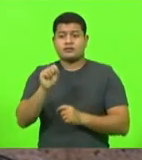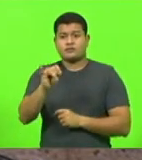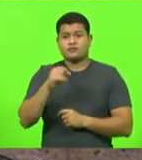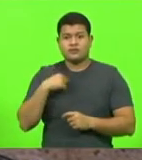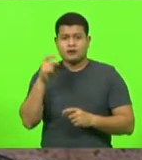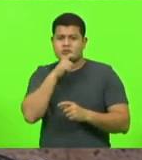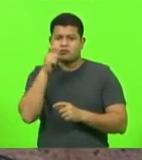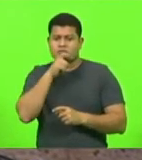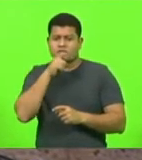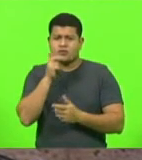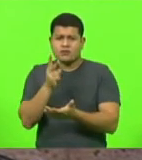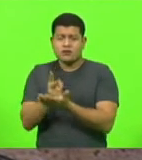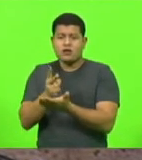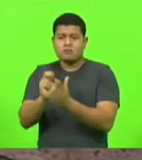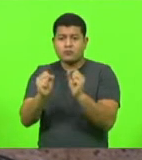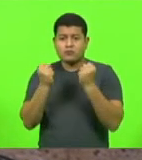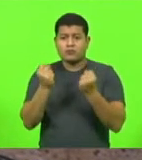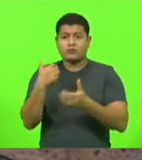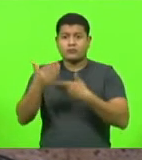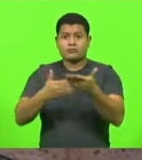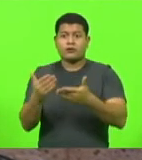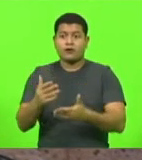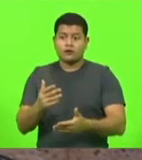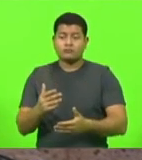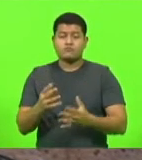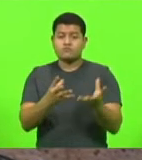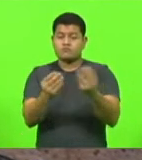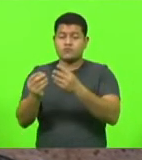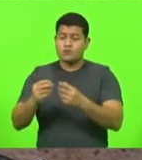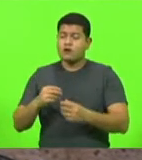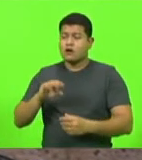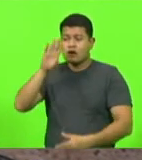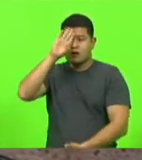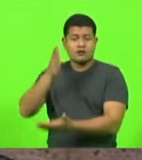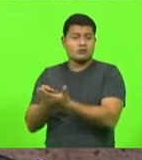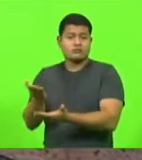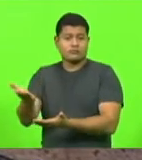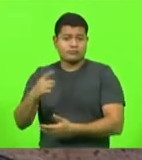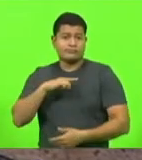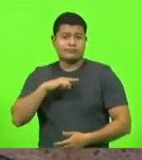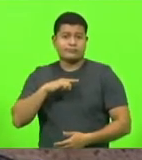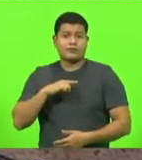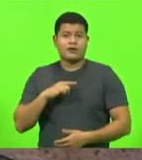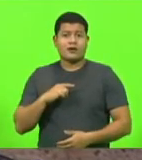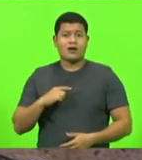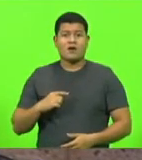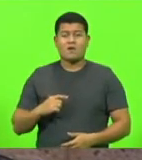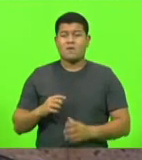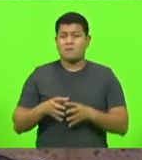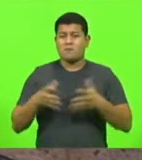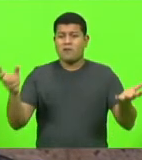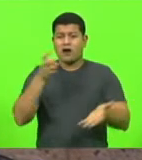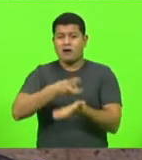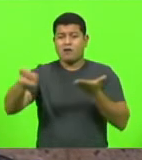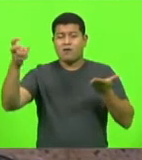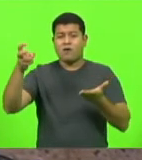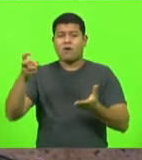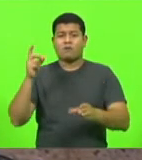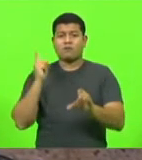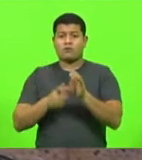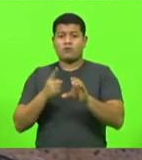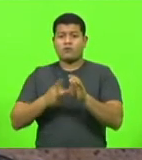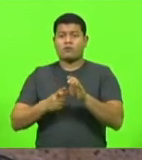tecla. E eu vou além. Tá? Na minha opinião, deputado Floriano, para mim, o maior golpe do comunismo aos